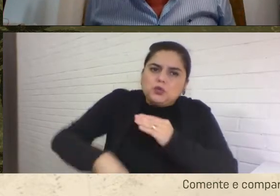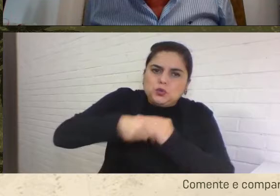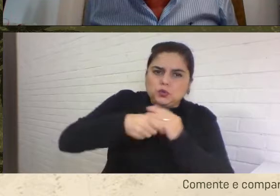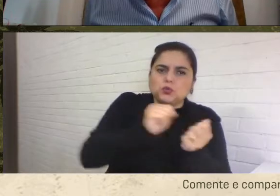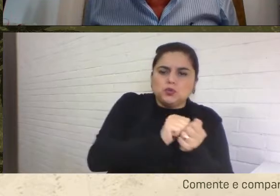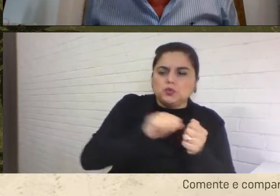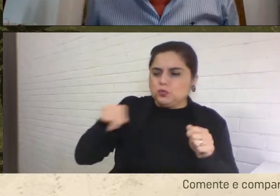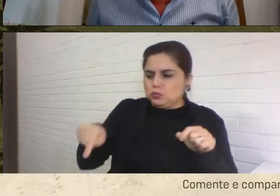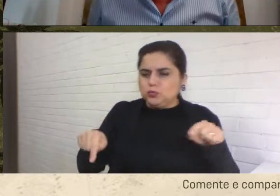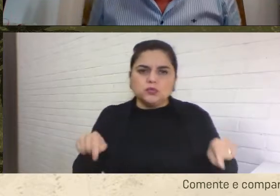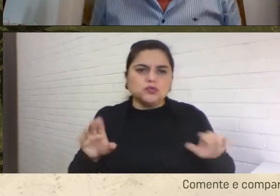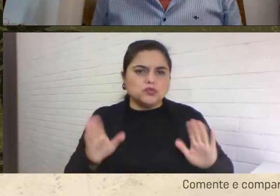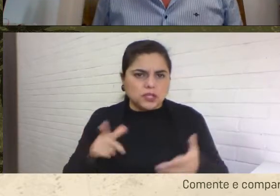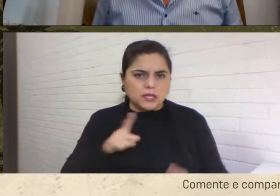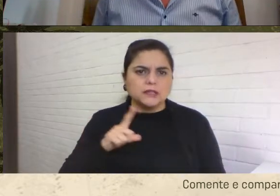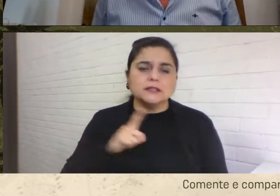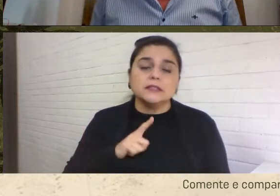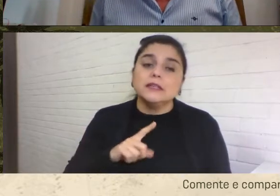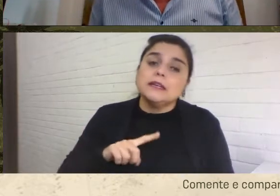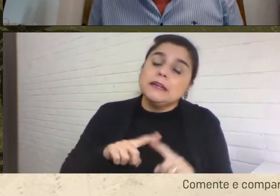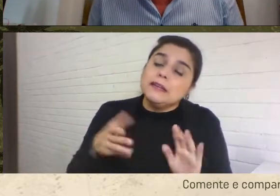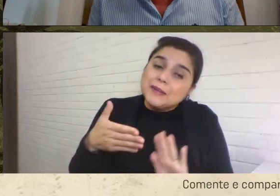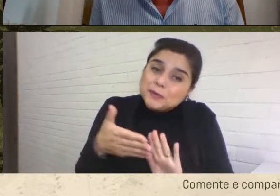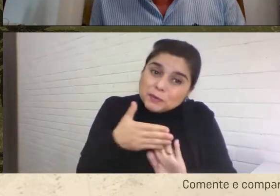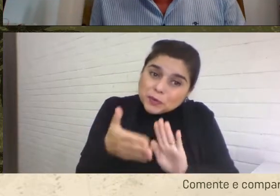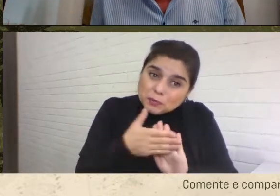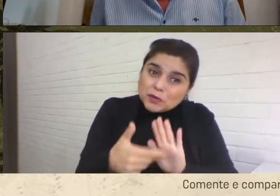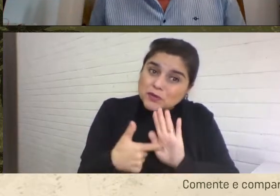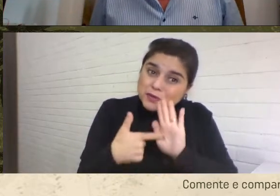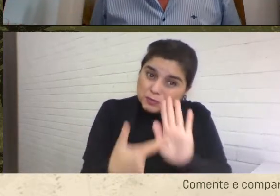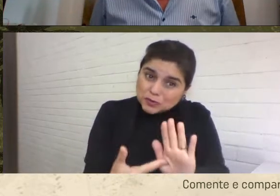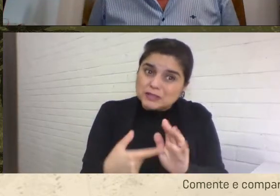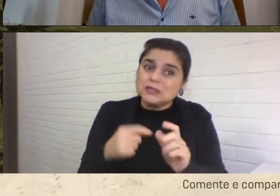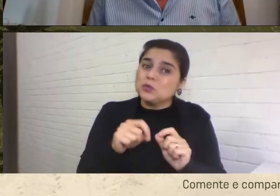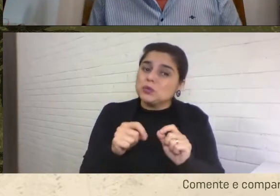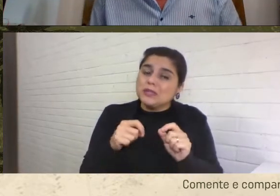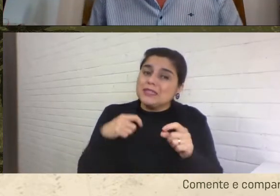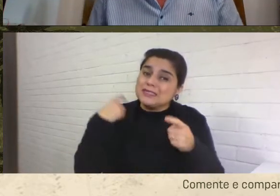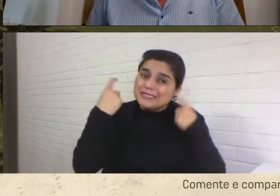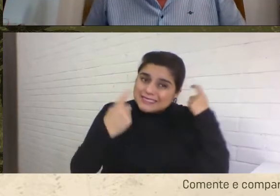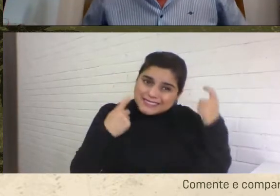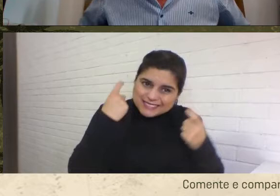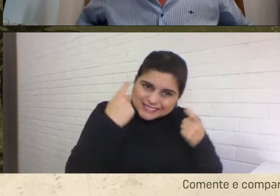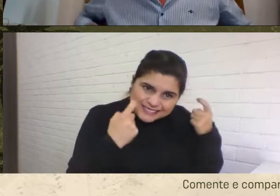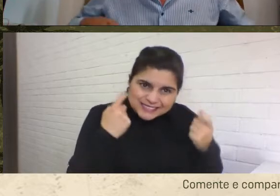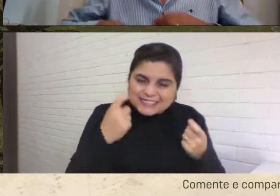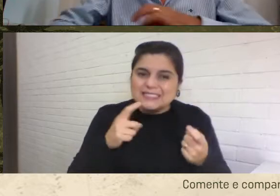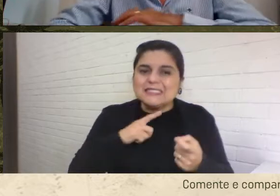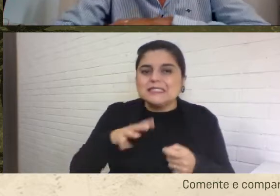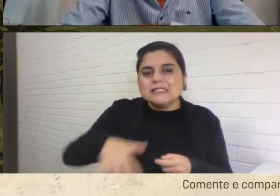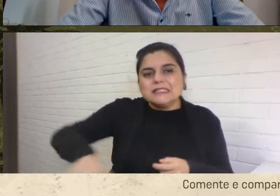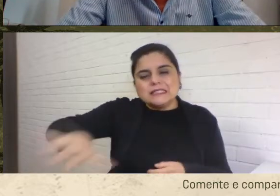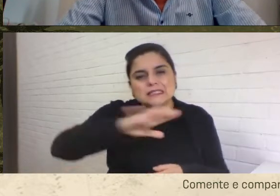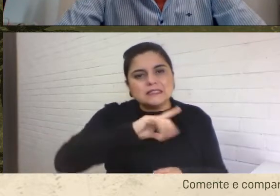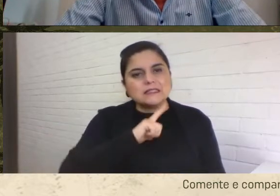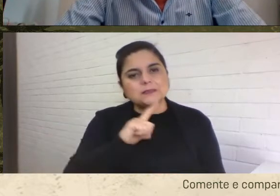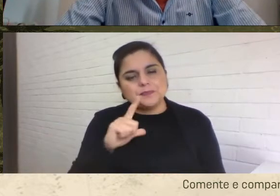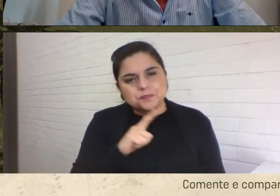essas propostas manifestam muitas preocupações com o tipo de estirpe que vai